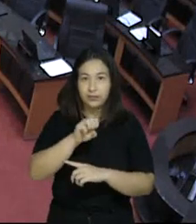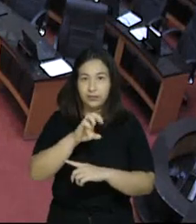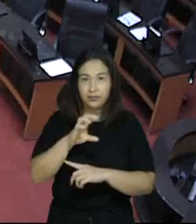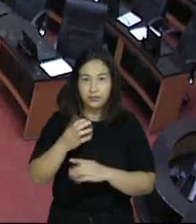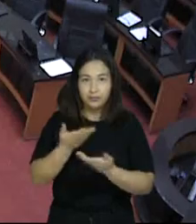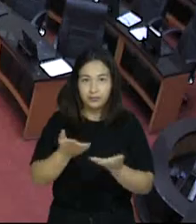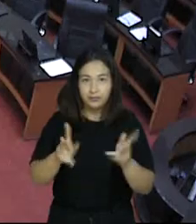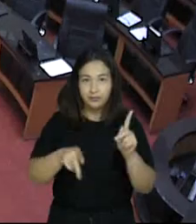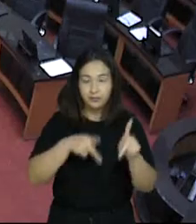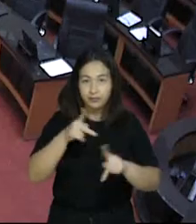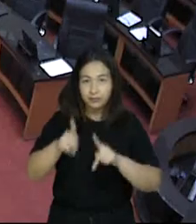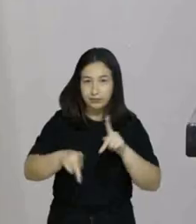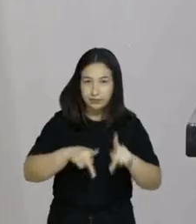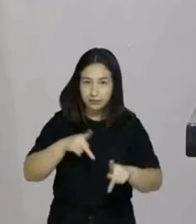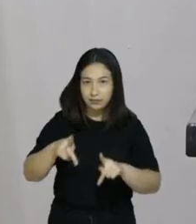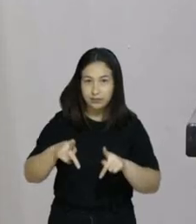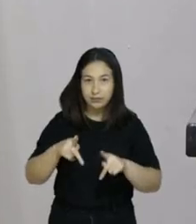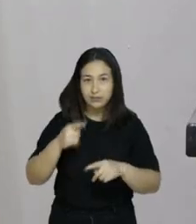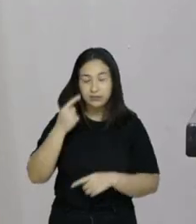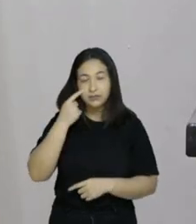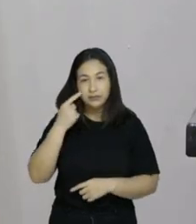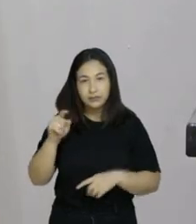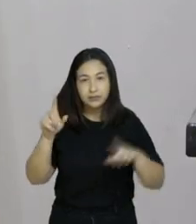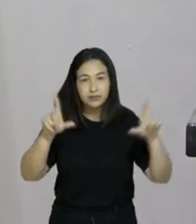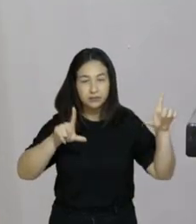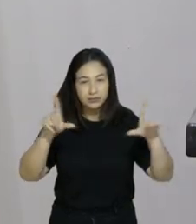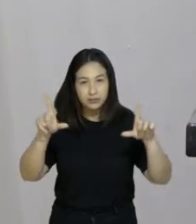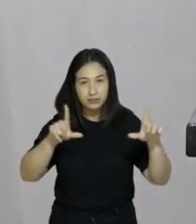acompanham os trabalhos pela ALESC,